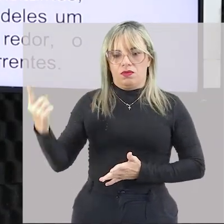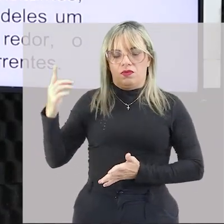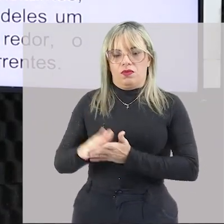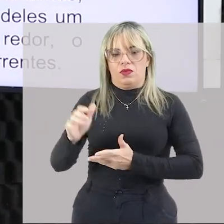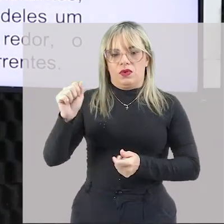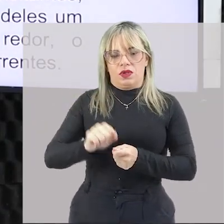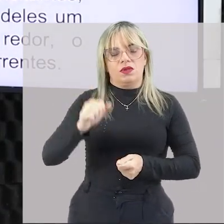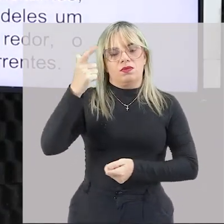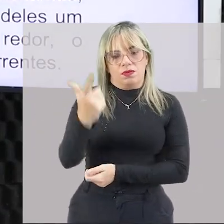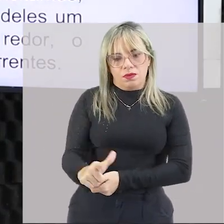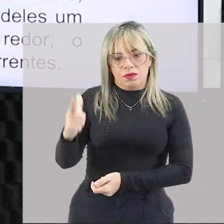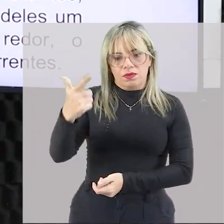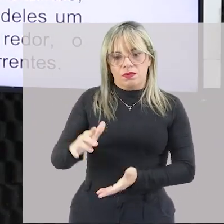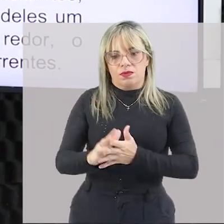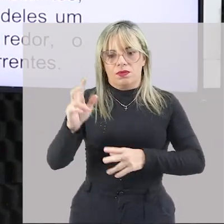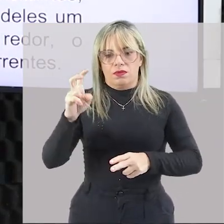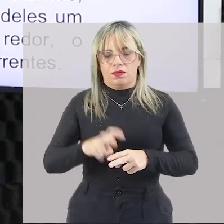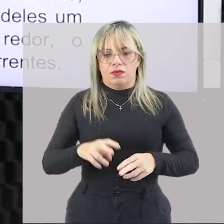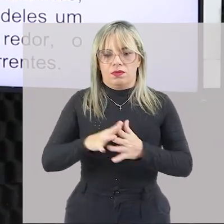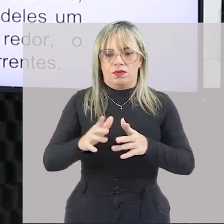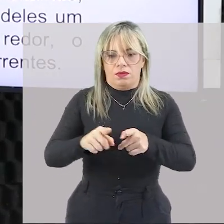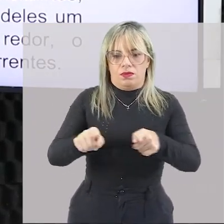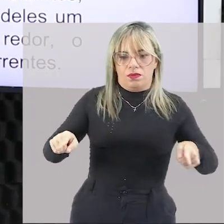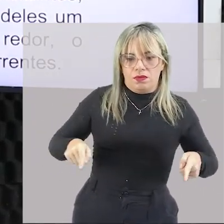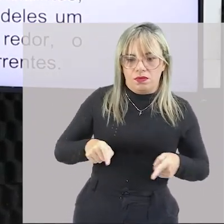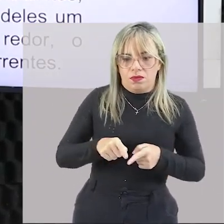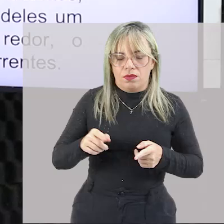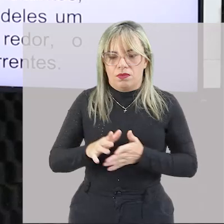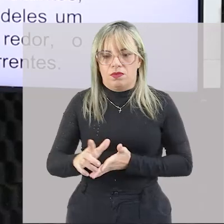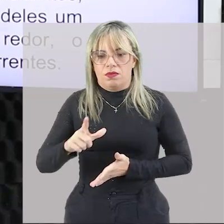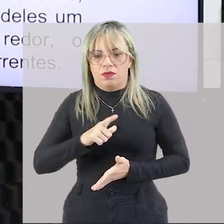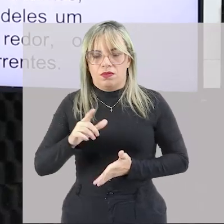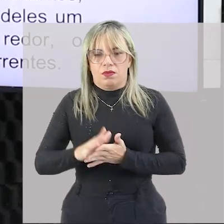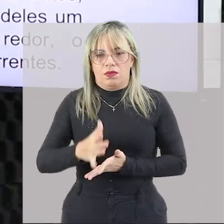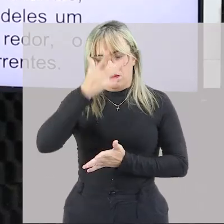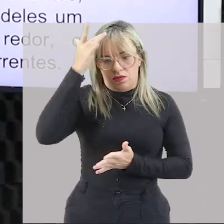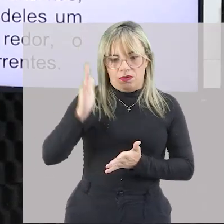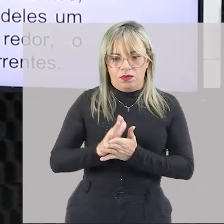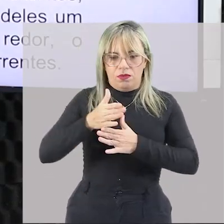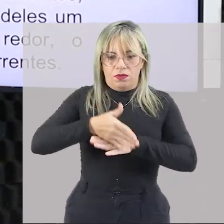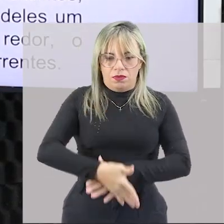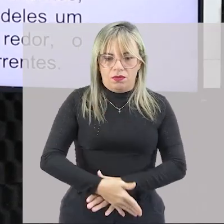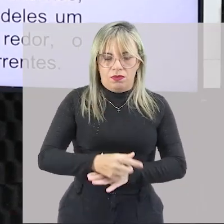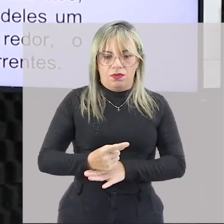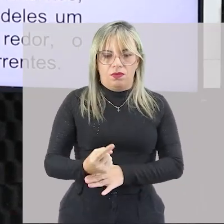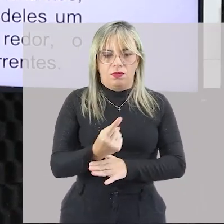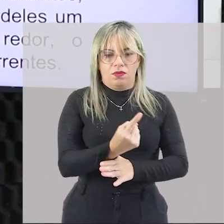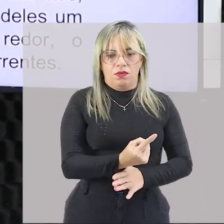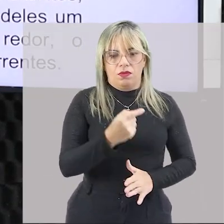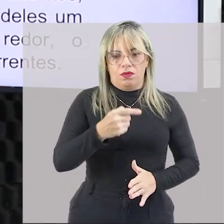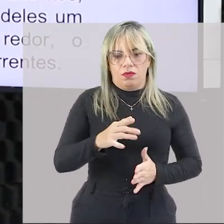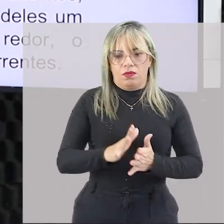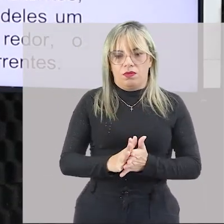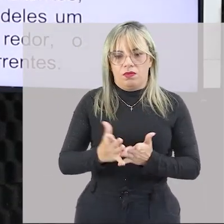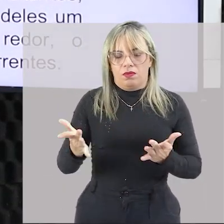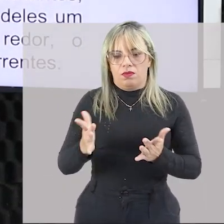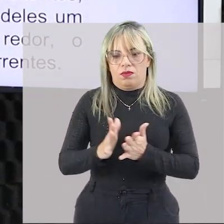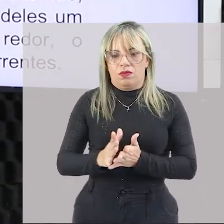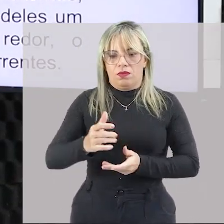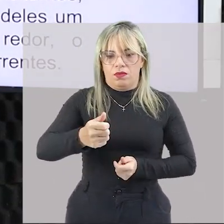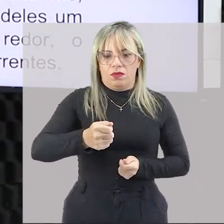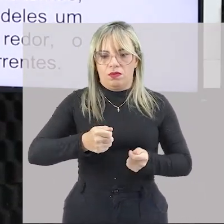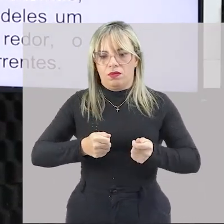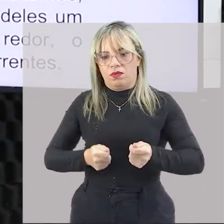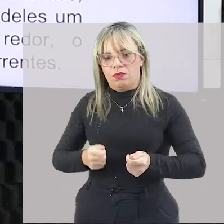coisa. Sentada numa sala, recebia os visitantes um a um e trocava com cada um